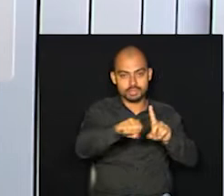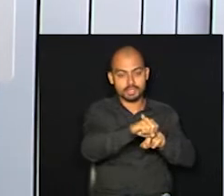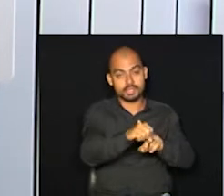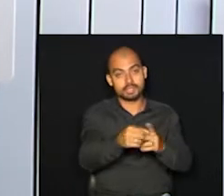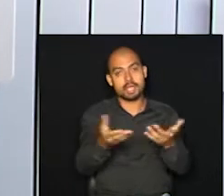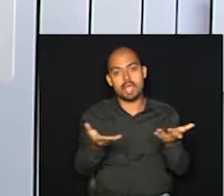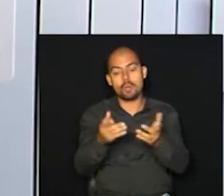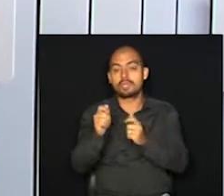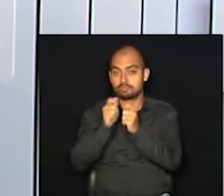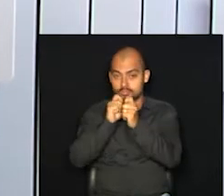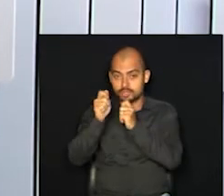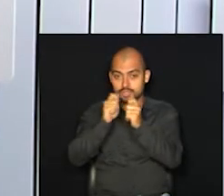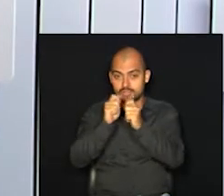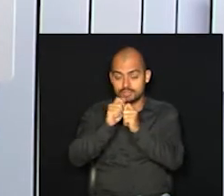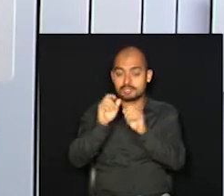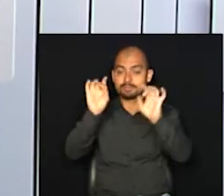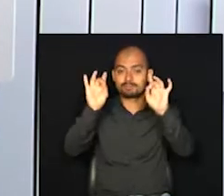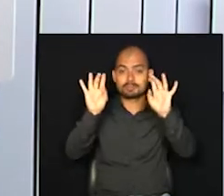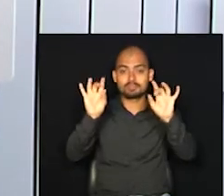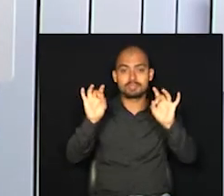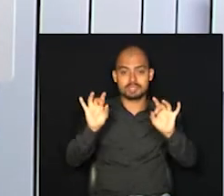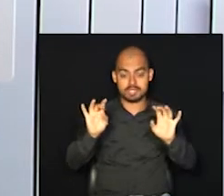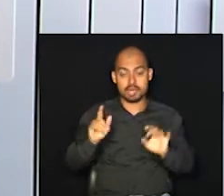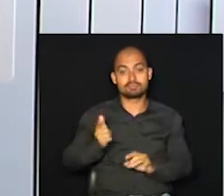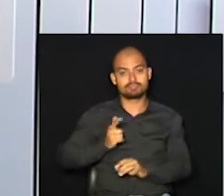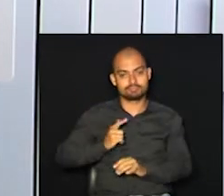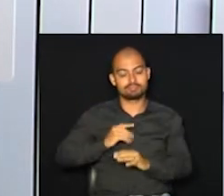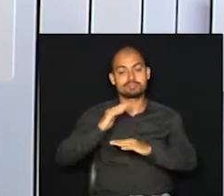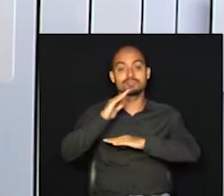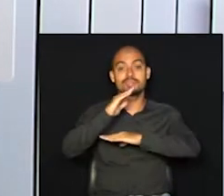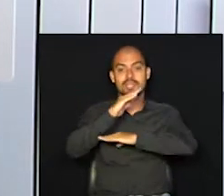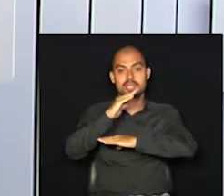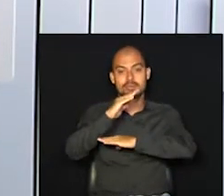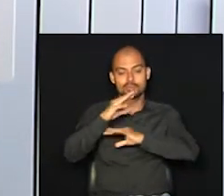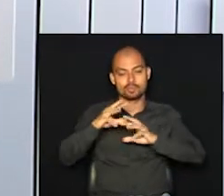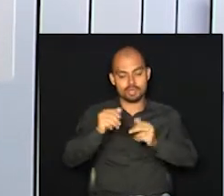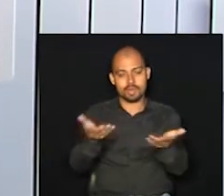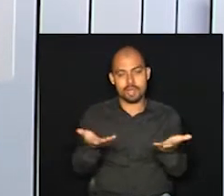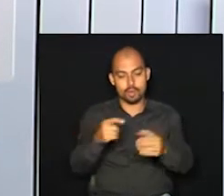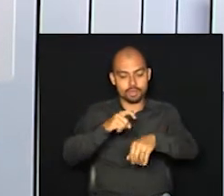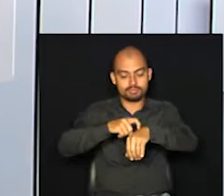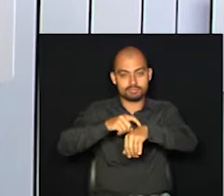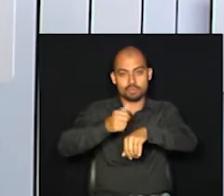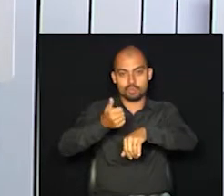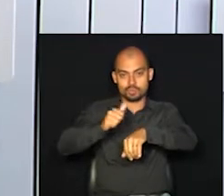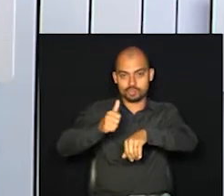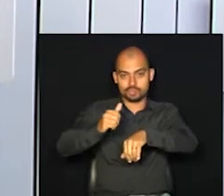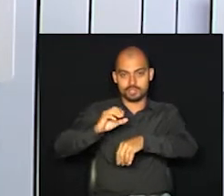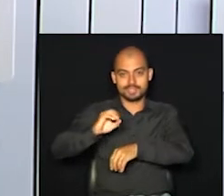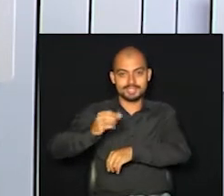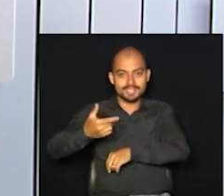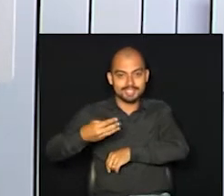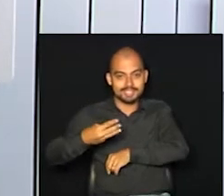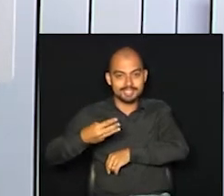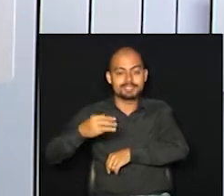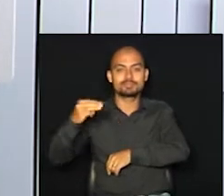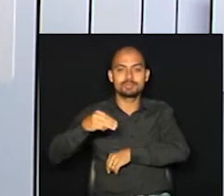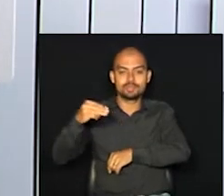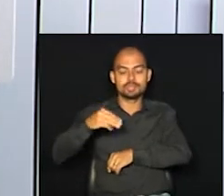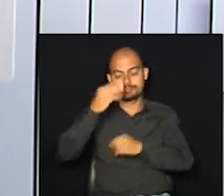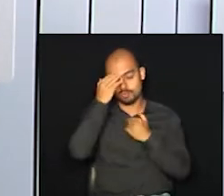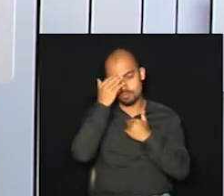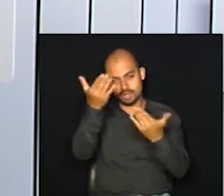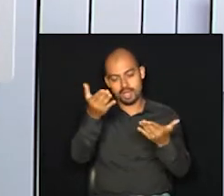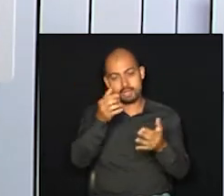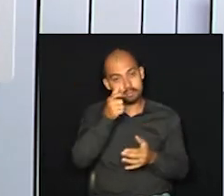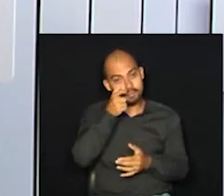uma entrevista especial no Câmara Total, que começa agora, 11 horas e 3 minutos. Muito obrigado pela sua